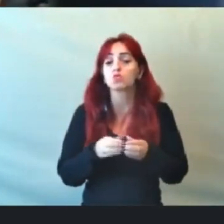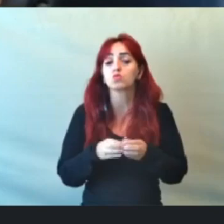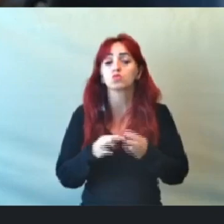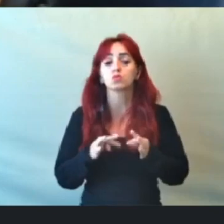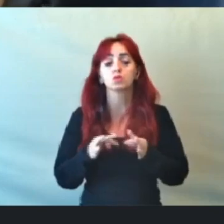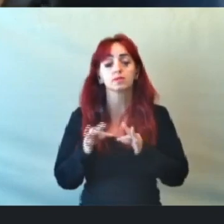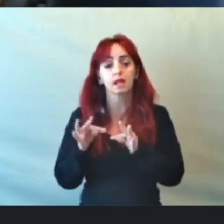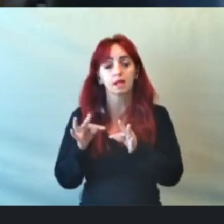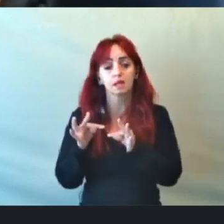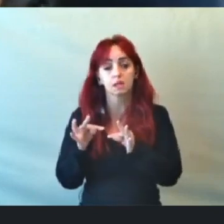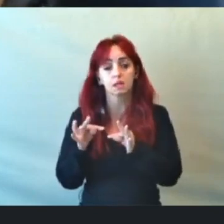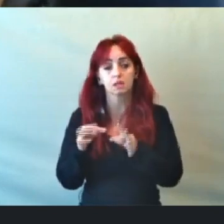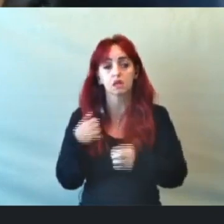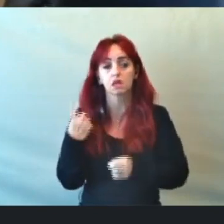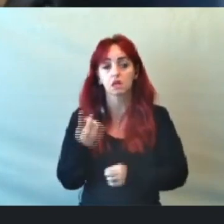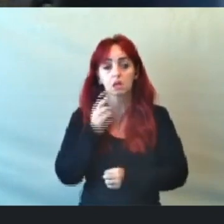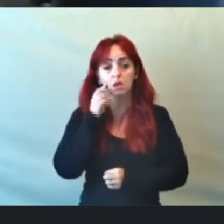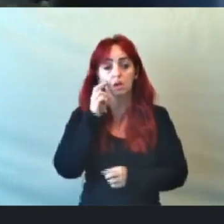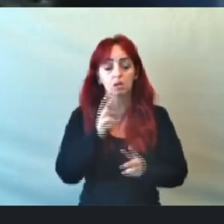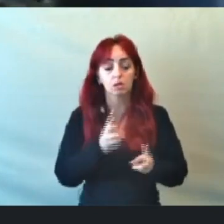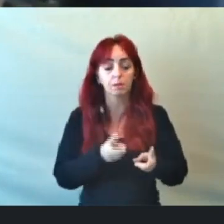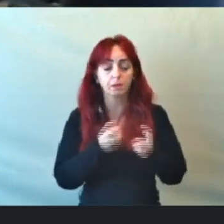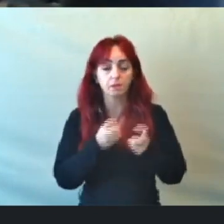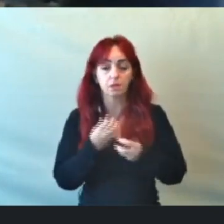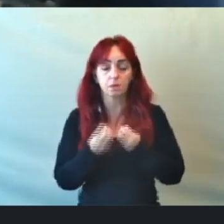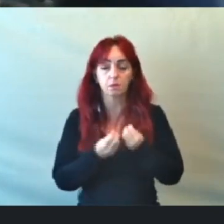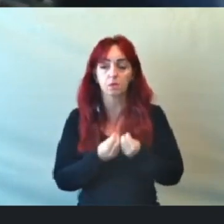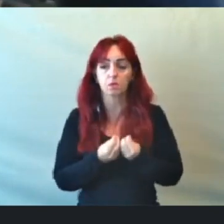identificamos como potencialmente